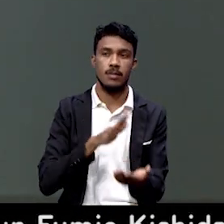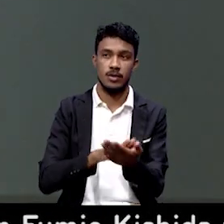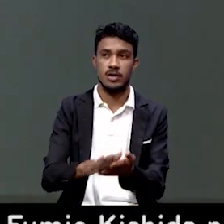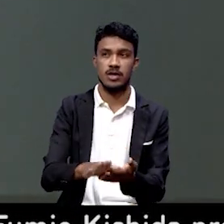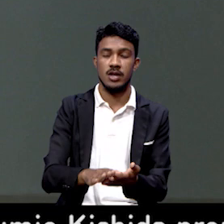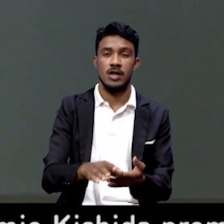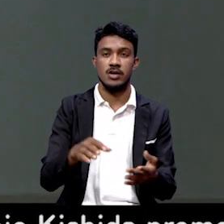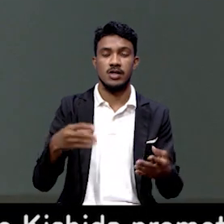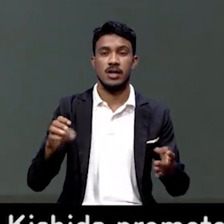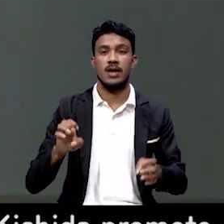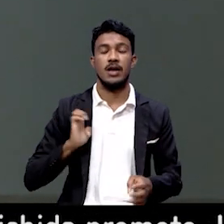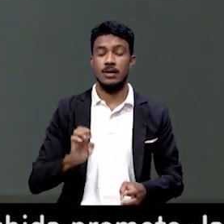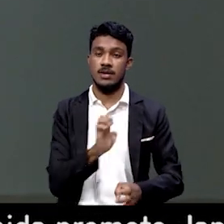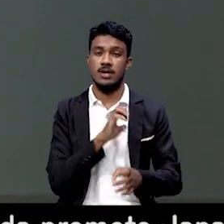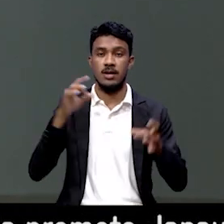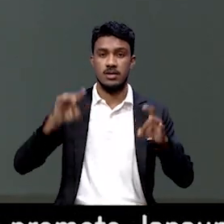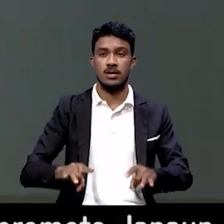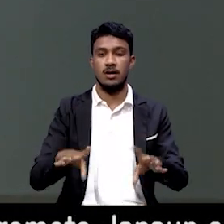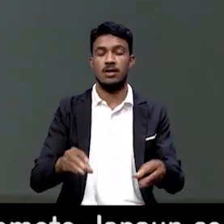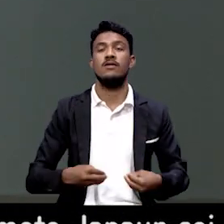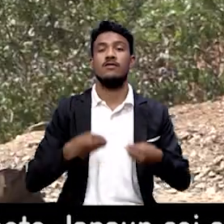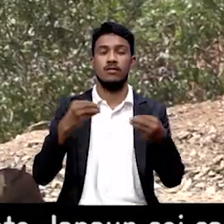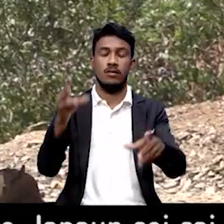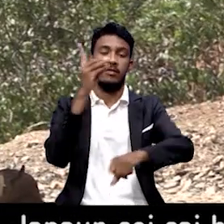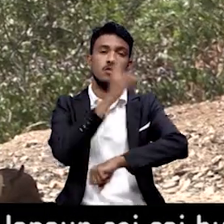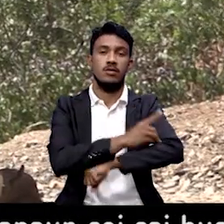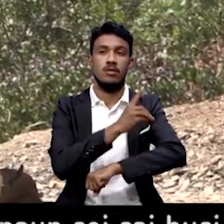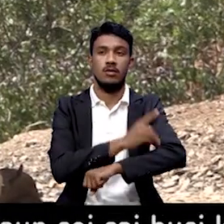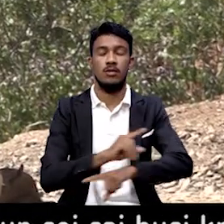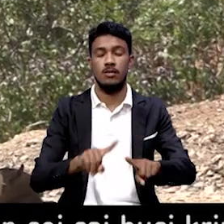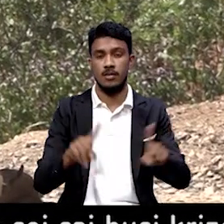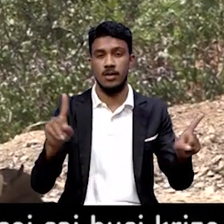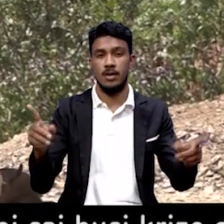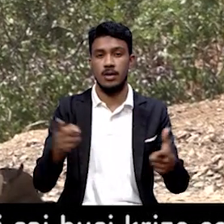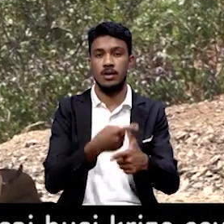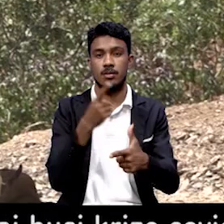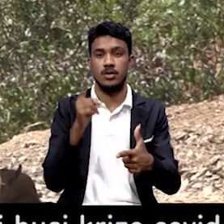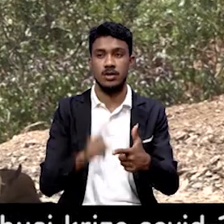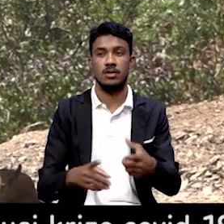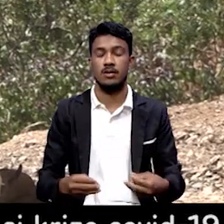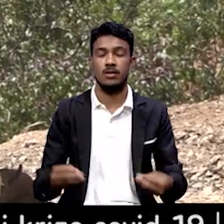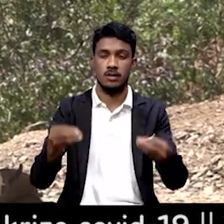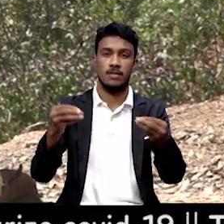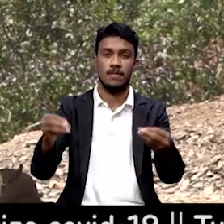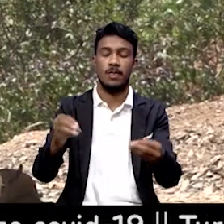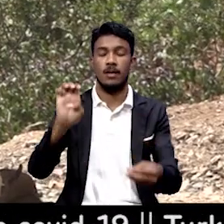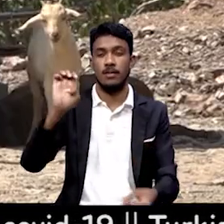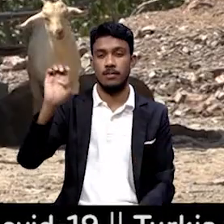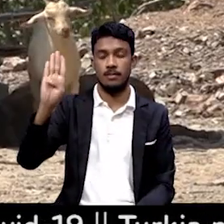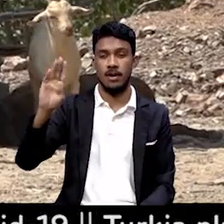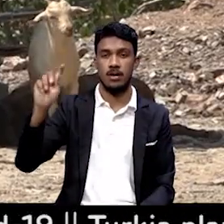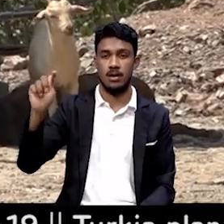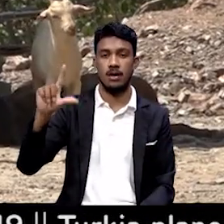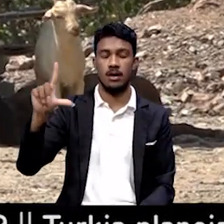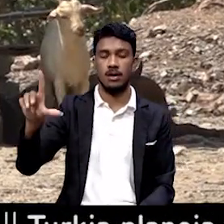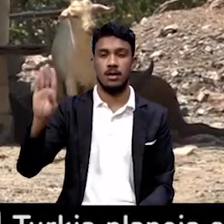que participa e oferece cada lorong, mas bem, depois de reentrega para a BTLEP, o